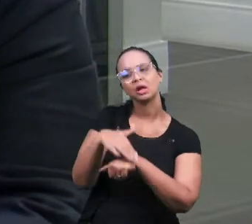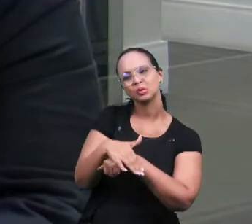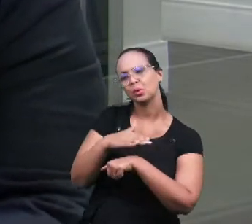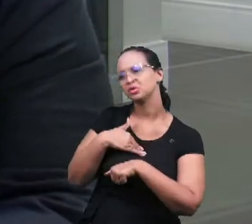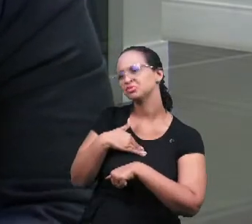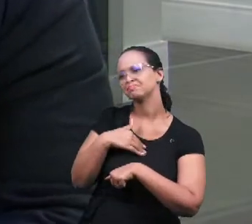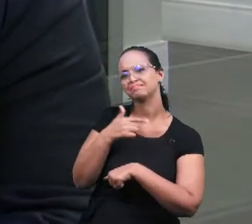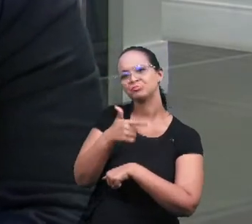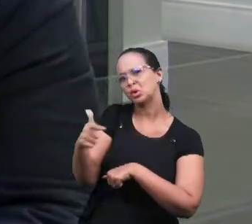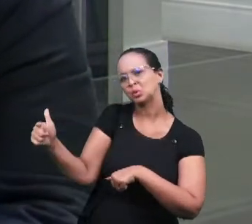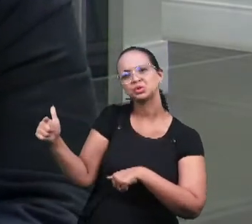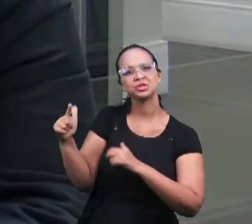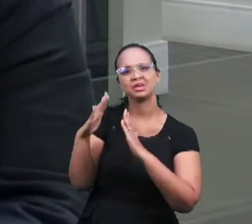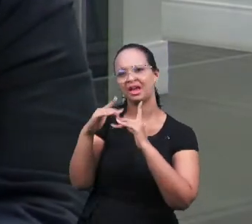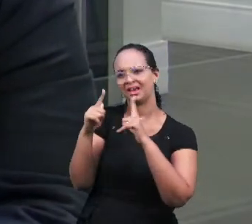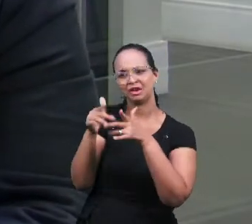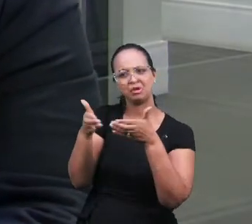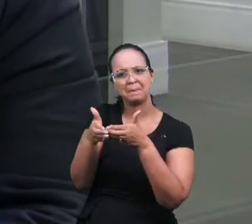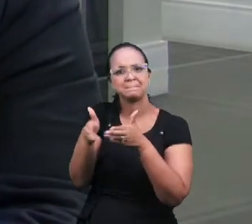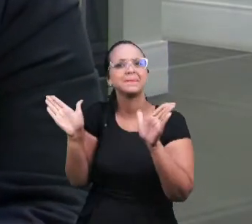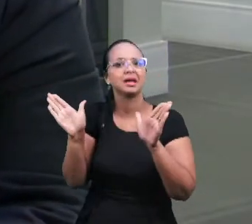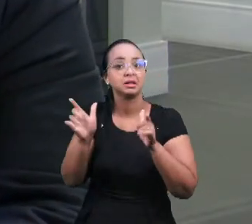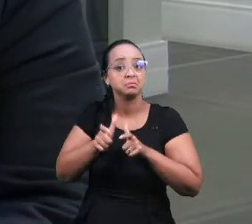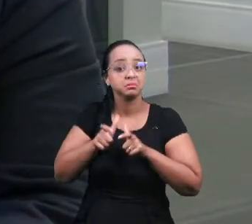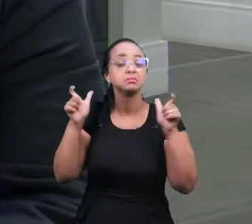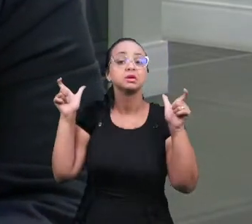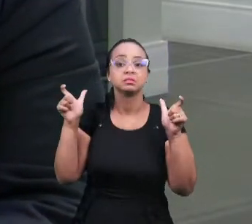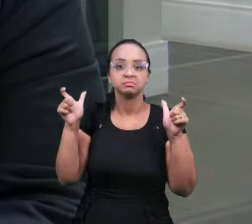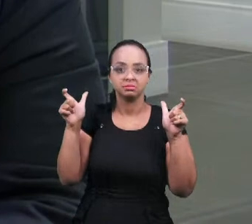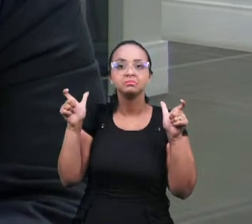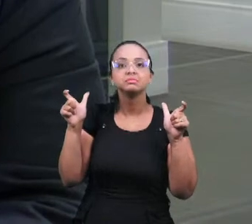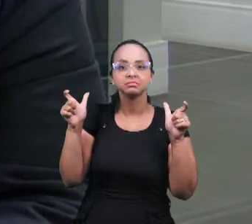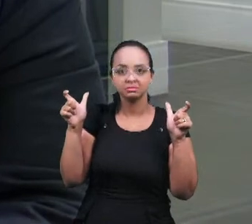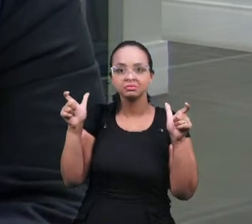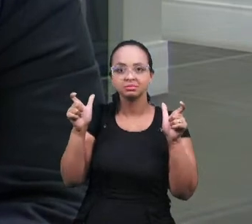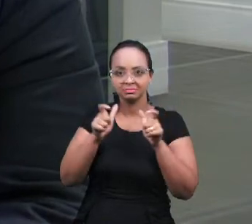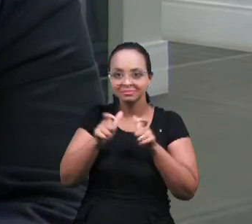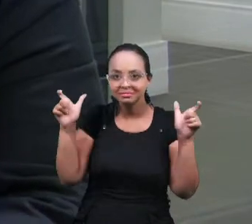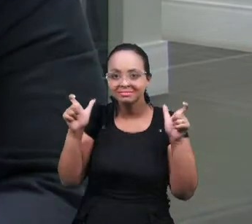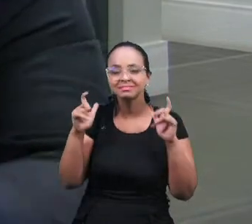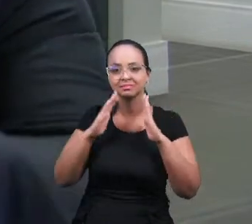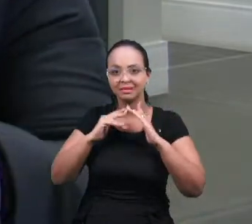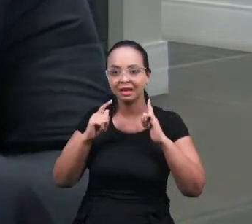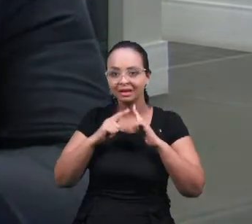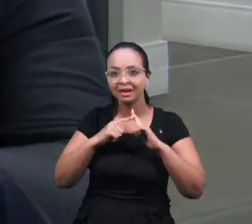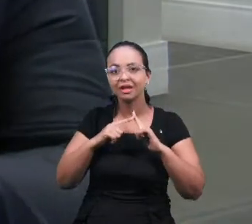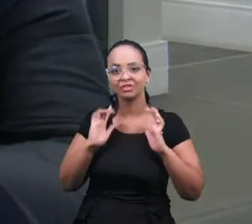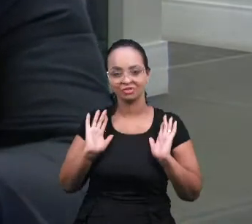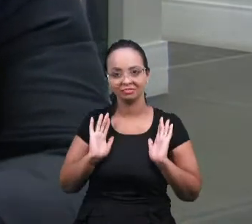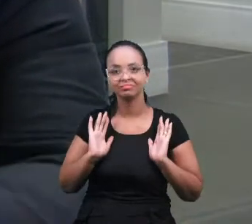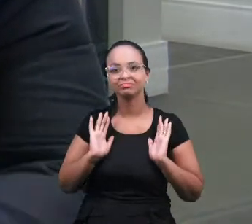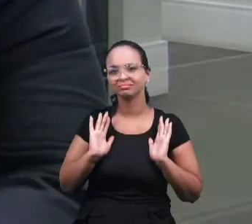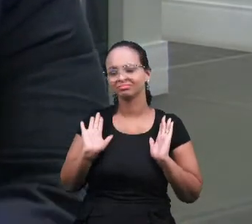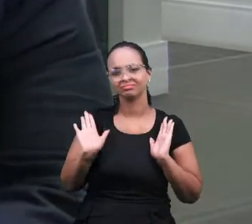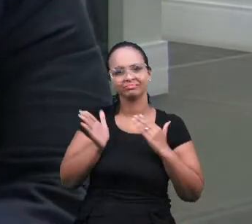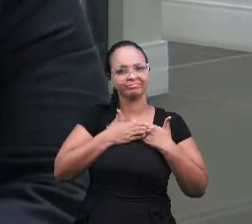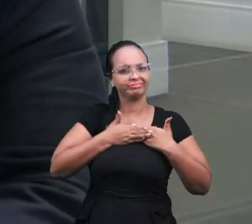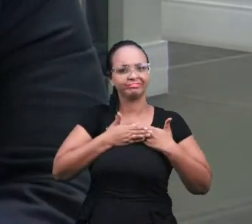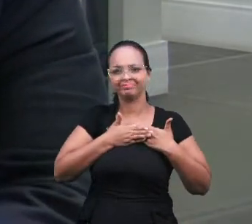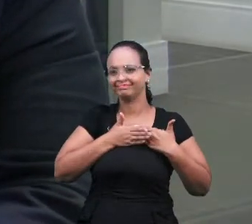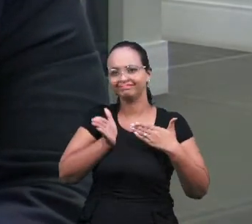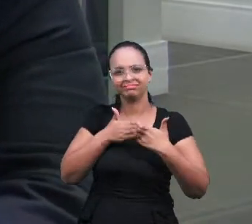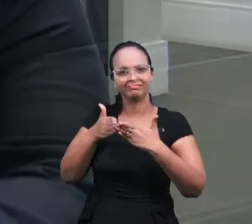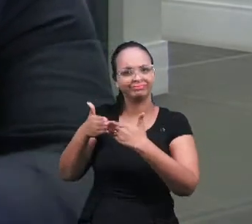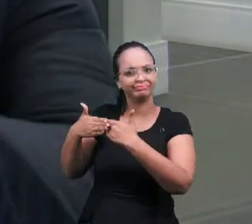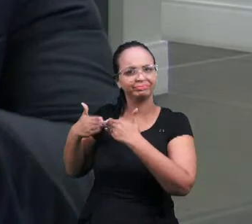havia igrejas abertas, né? Não é um culto em que a grande maioria das igrejas evangélicas tem, né, culto público.